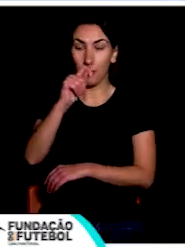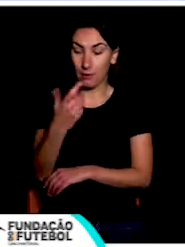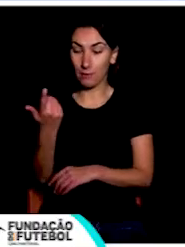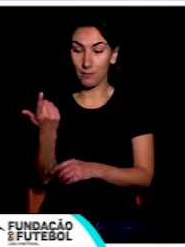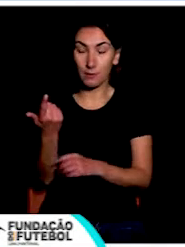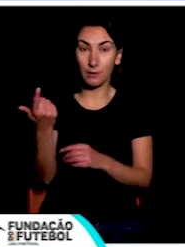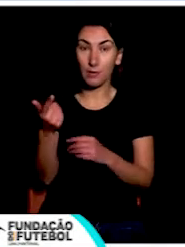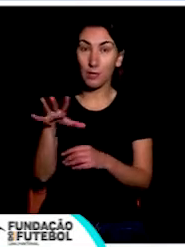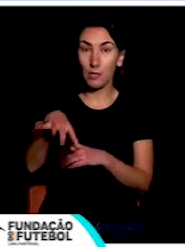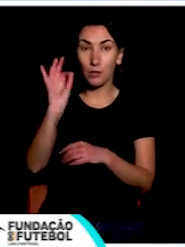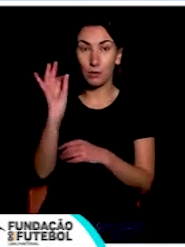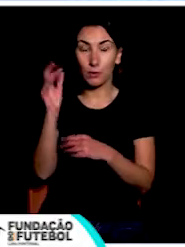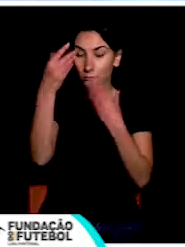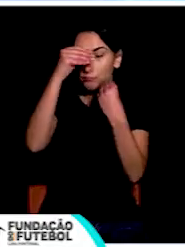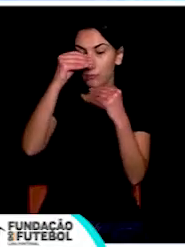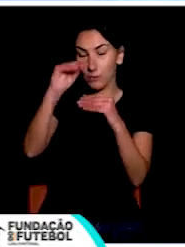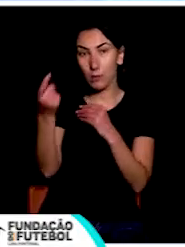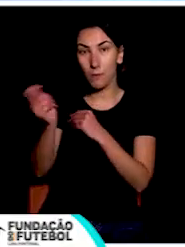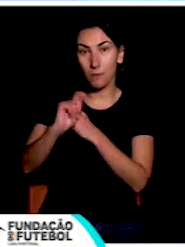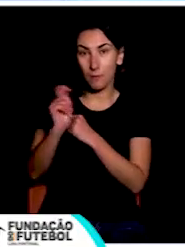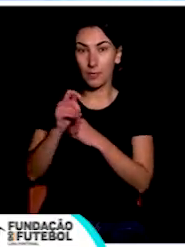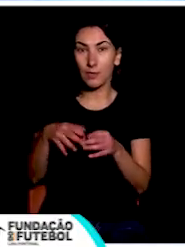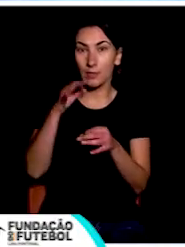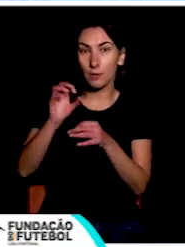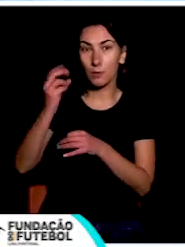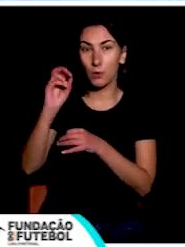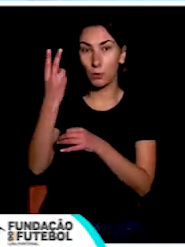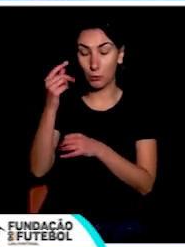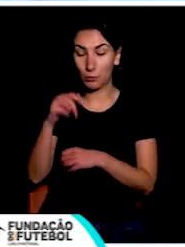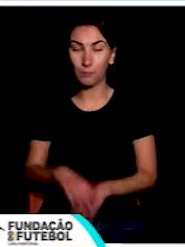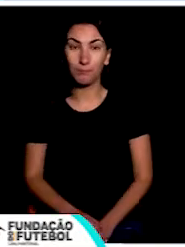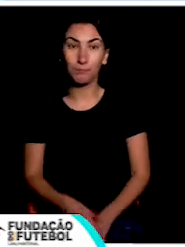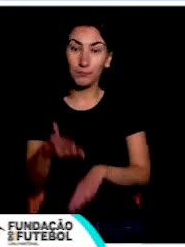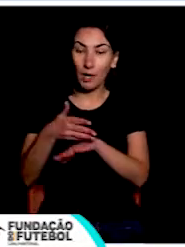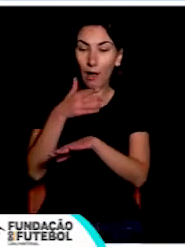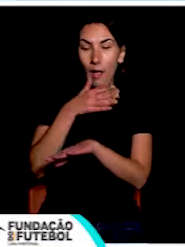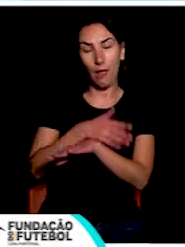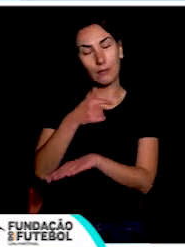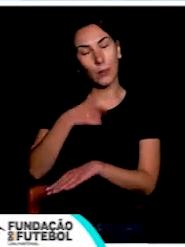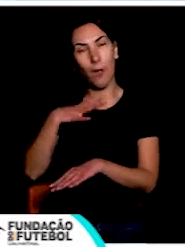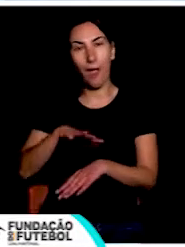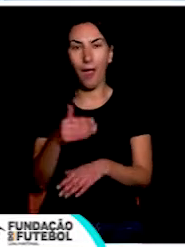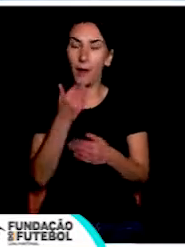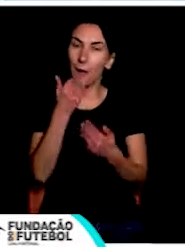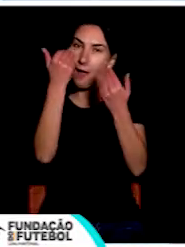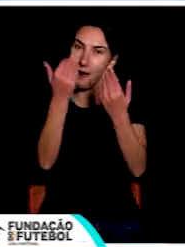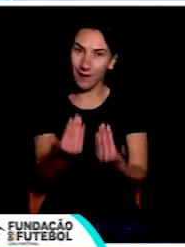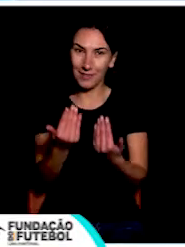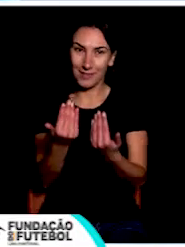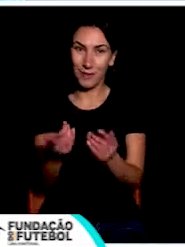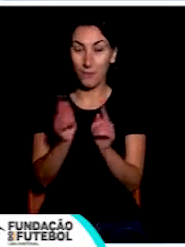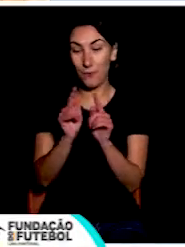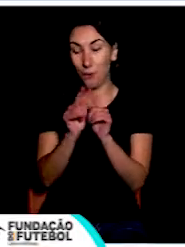Cândido tenha sido eleito o treinador do mês de setembro-outubro neste campeonato. Antes do significado, agradecer, porque de alguma